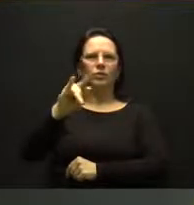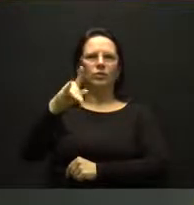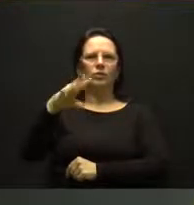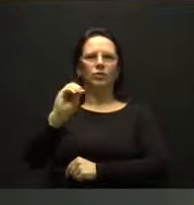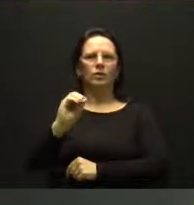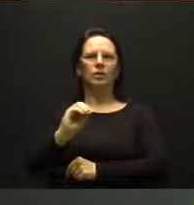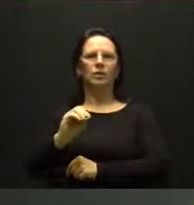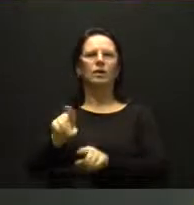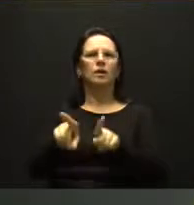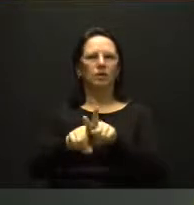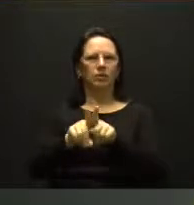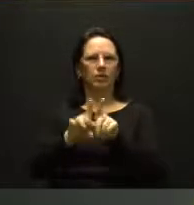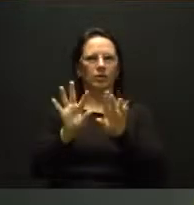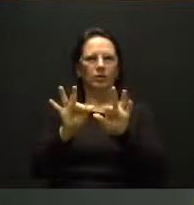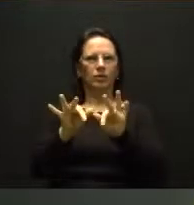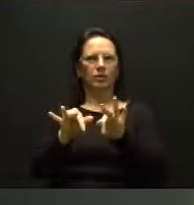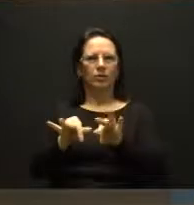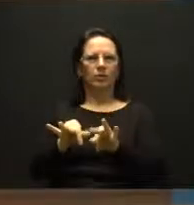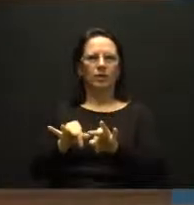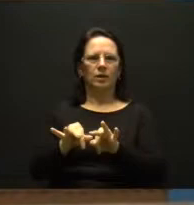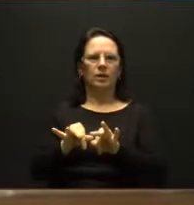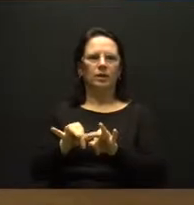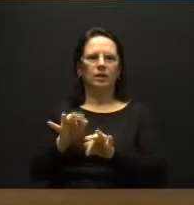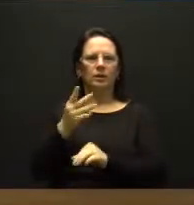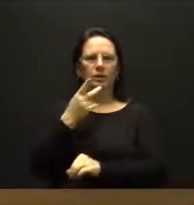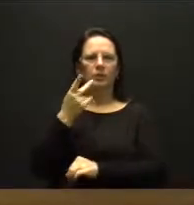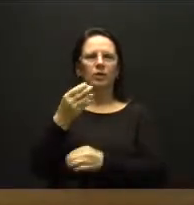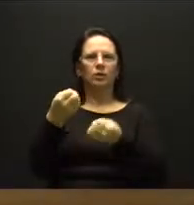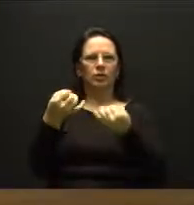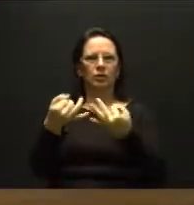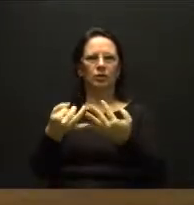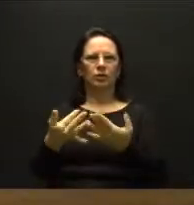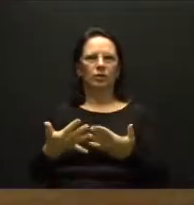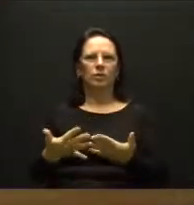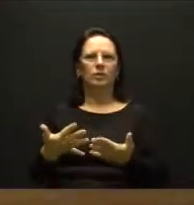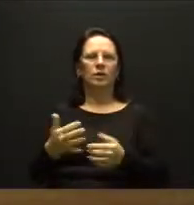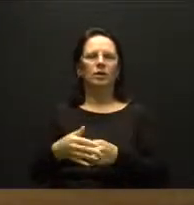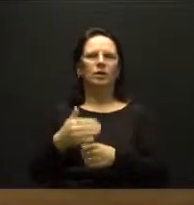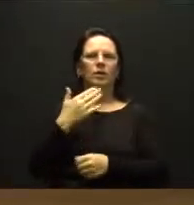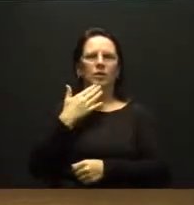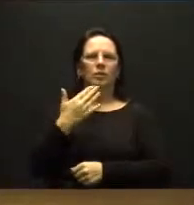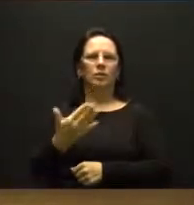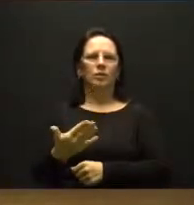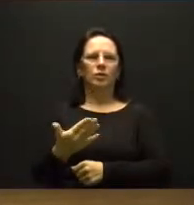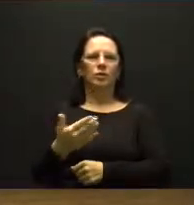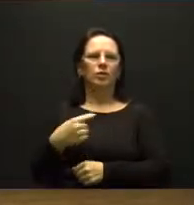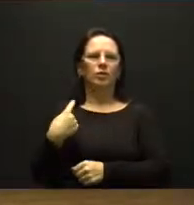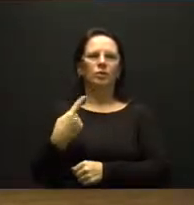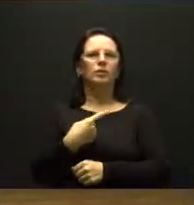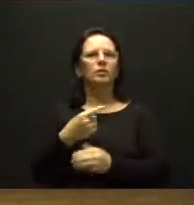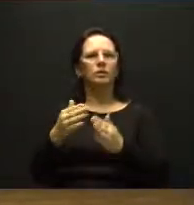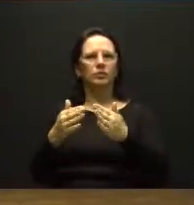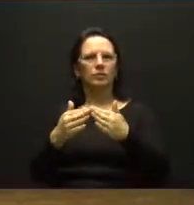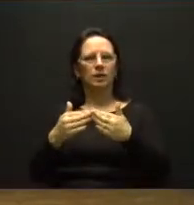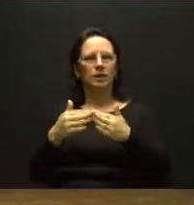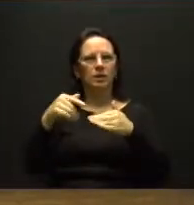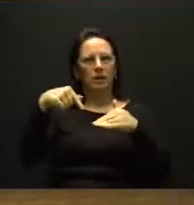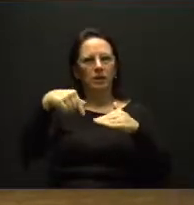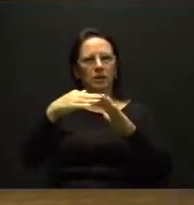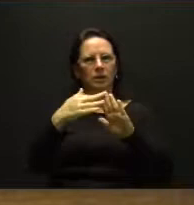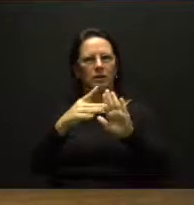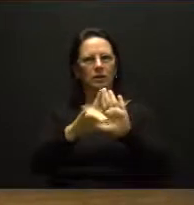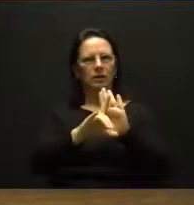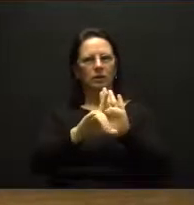a minha fala e pedindo que a gente peça aqui nesta casa de leis que a